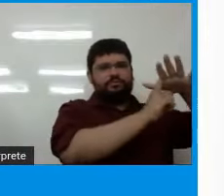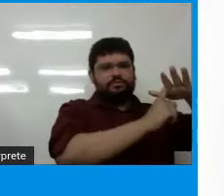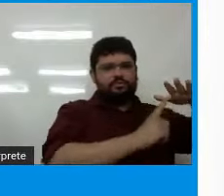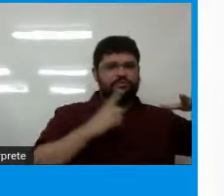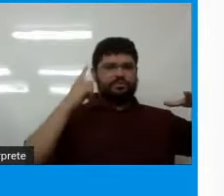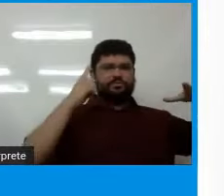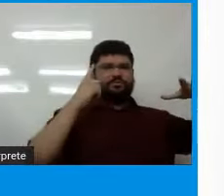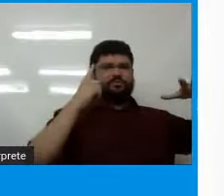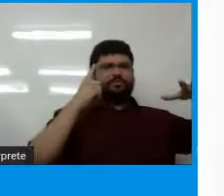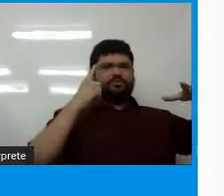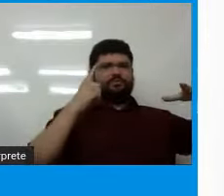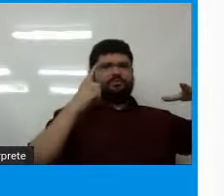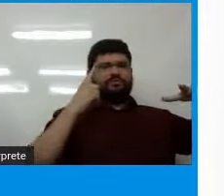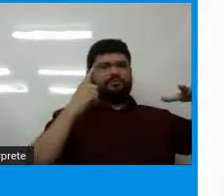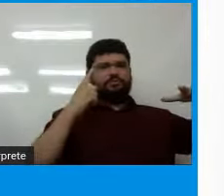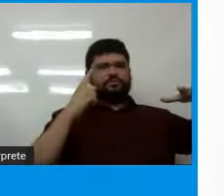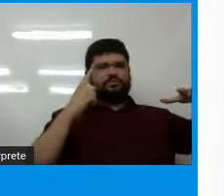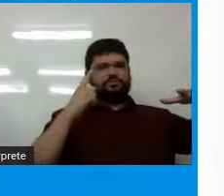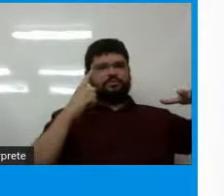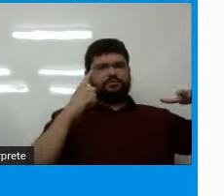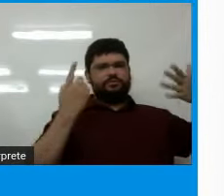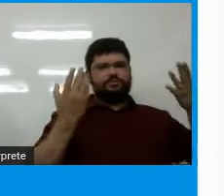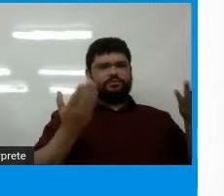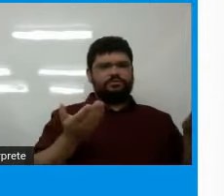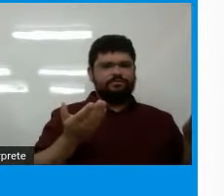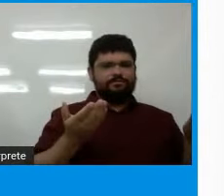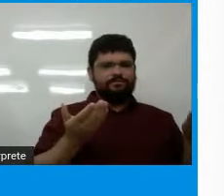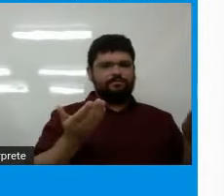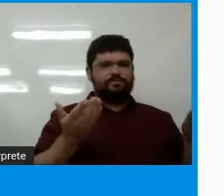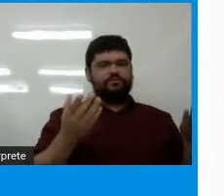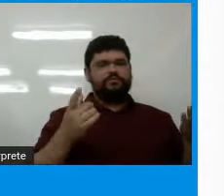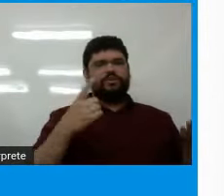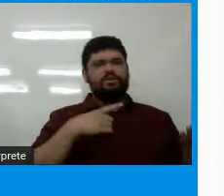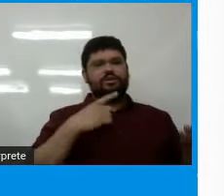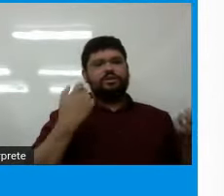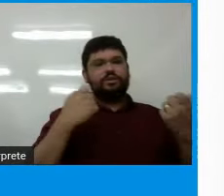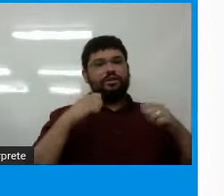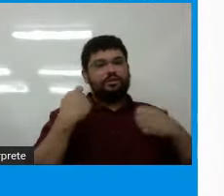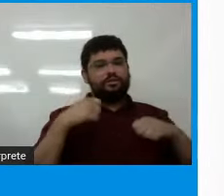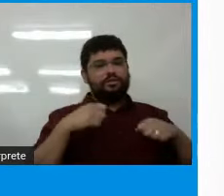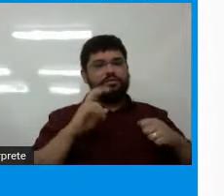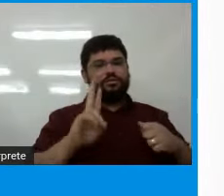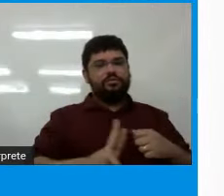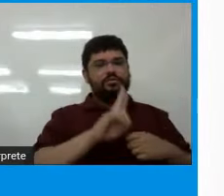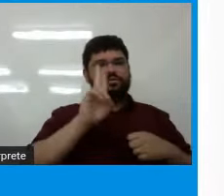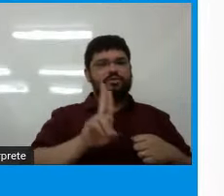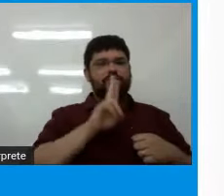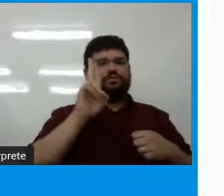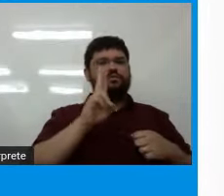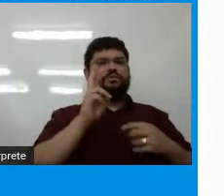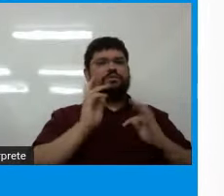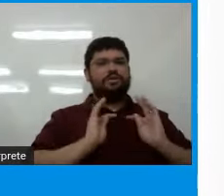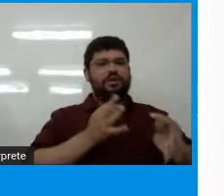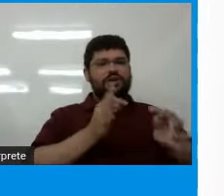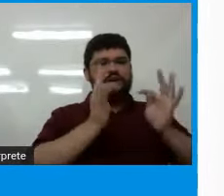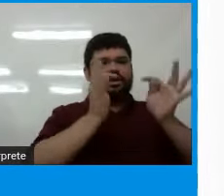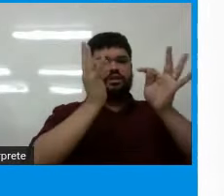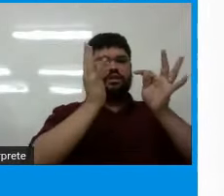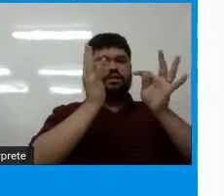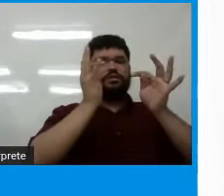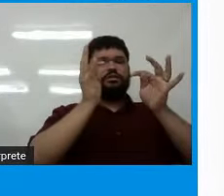um distanciamento físico. E com ele, veio o uso das plataformas tecnológicas como meio da gente mitigar